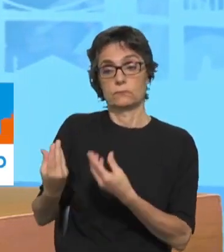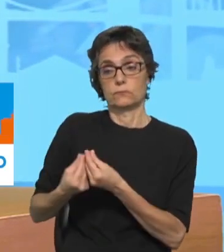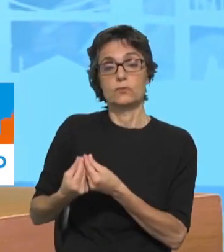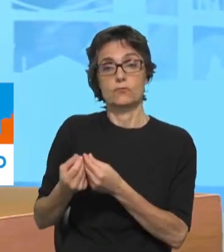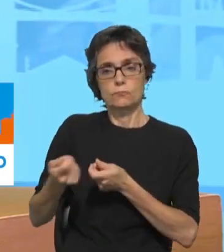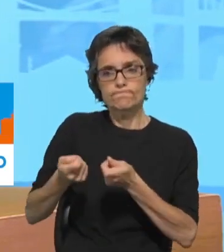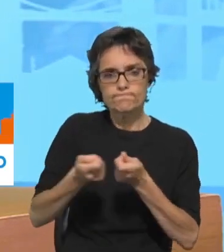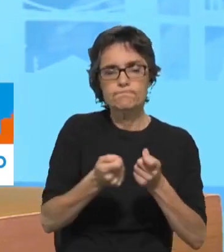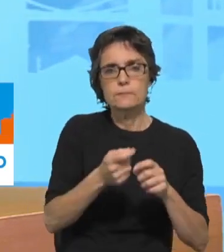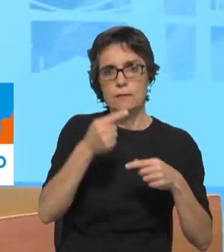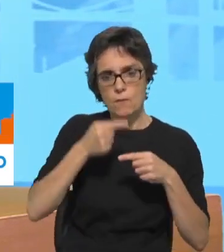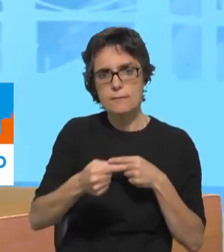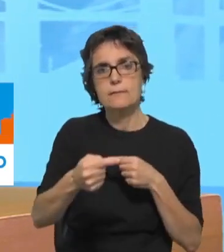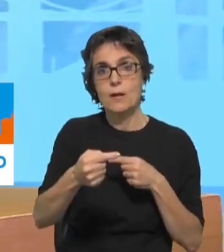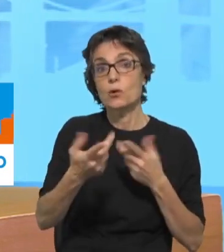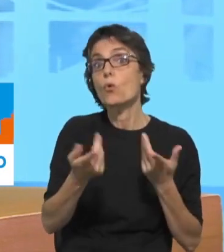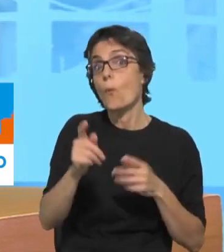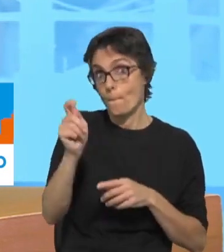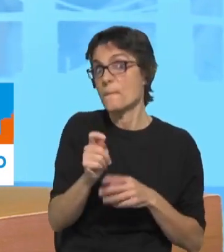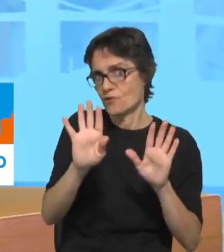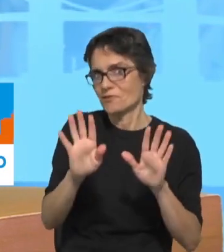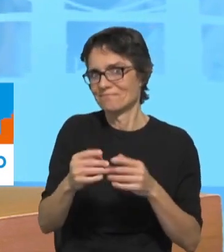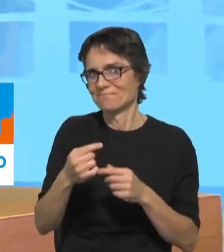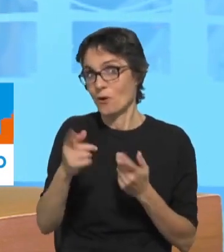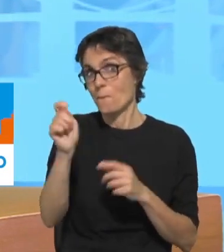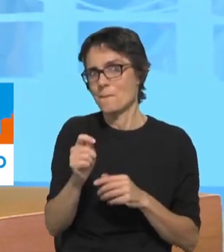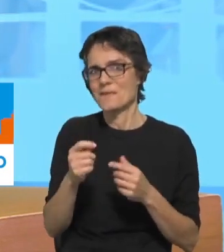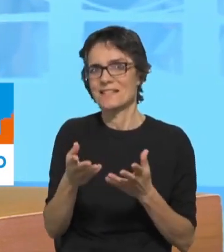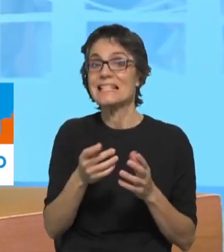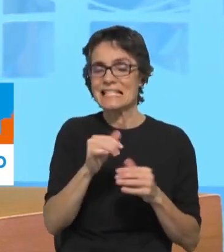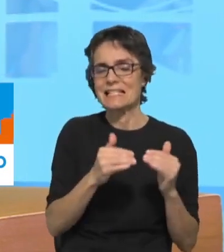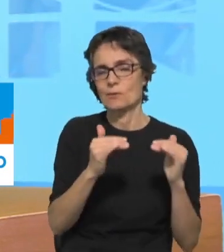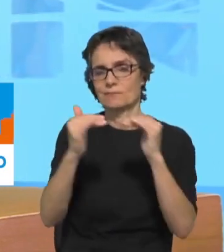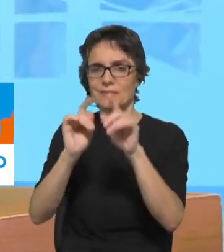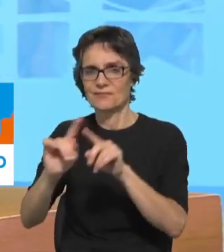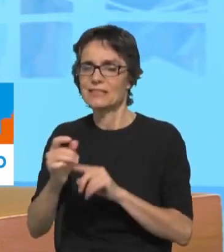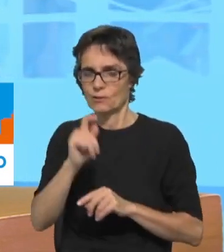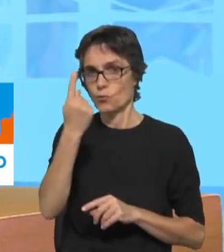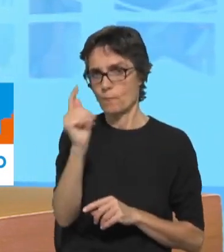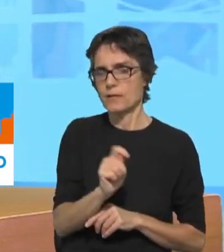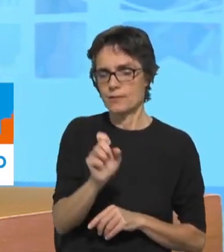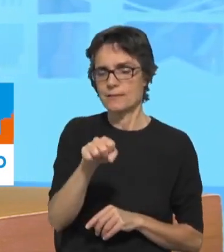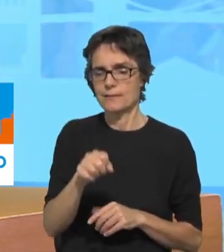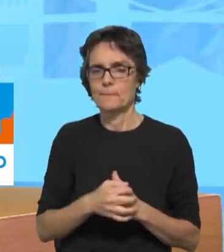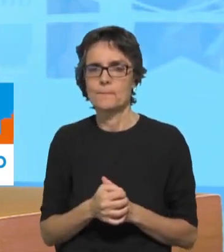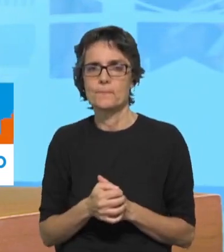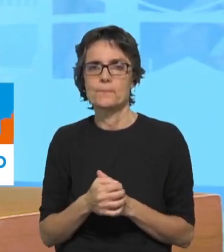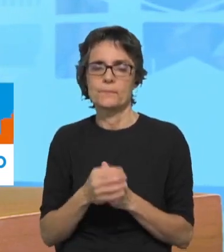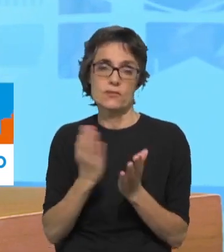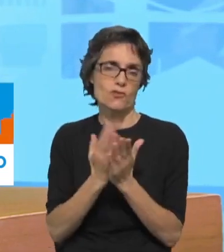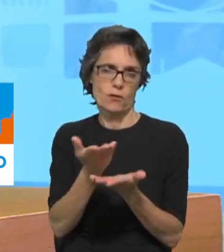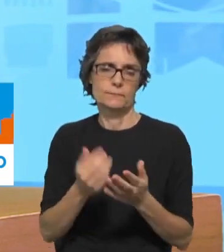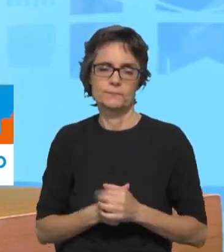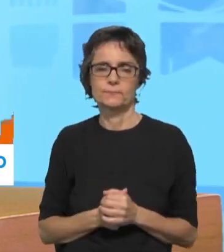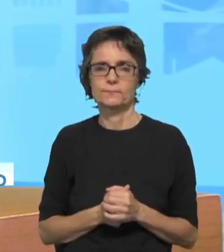semana, este mês em que se desenvolve as várias sessões. Em que se desenvolvem as várias sessões da Escola de Verão.